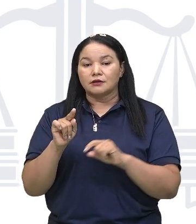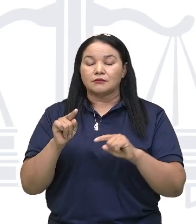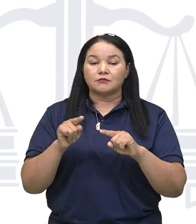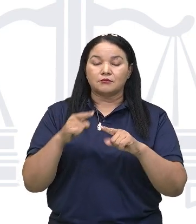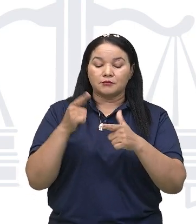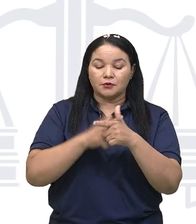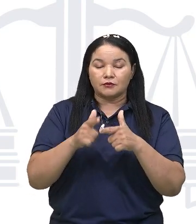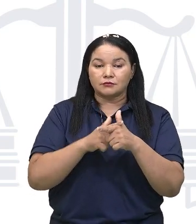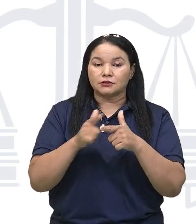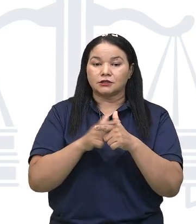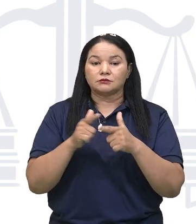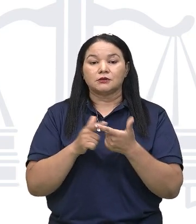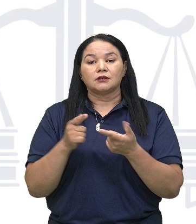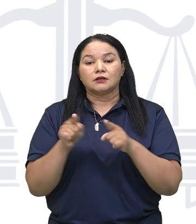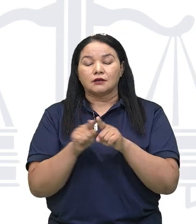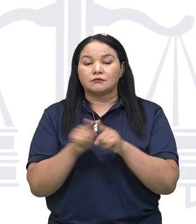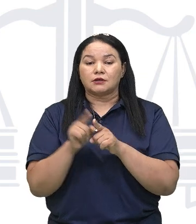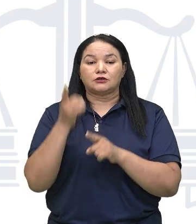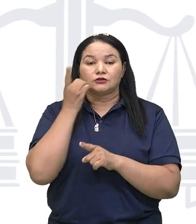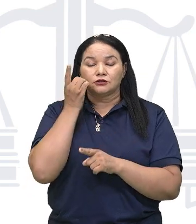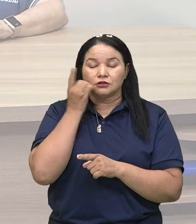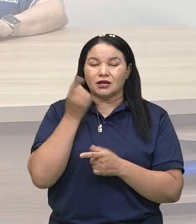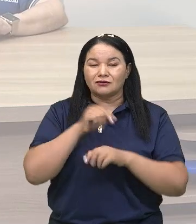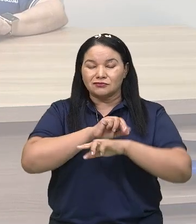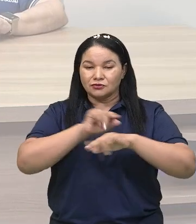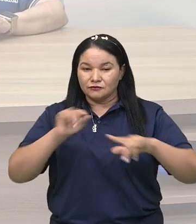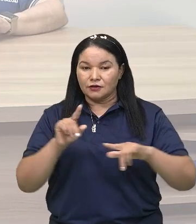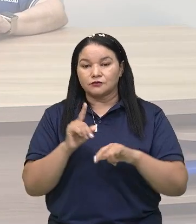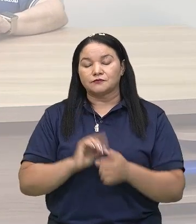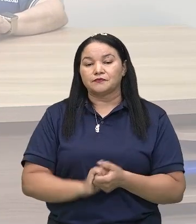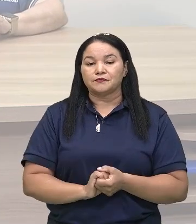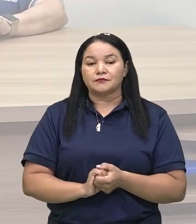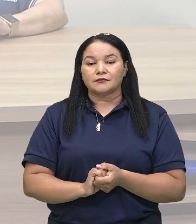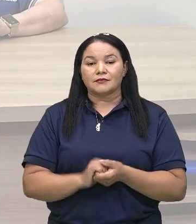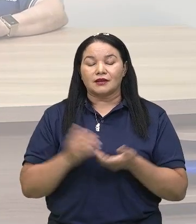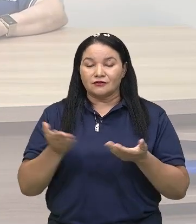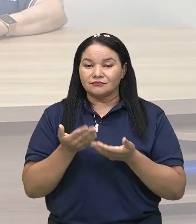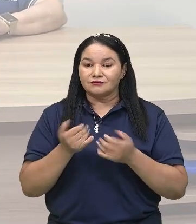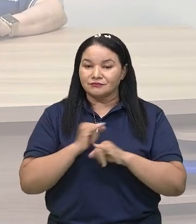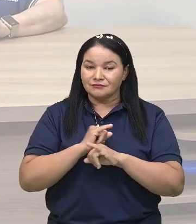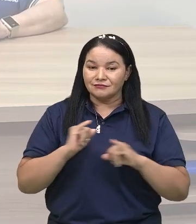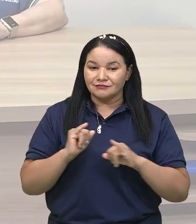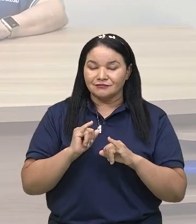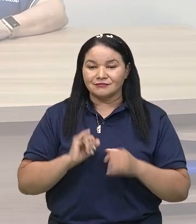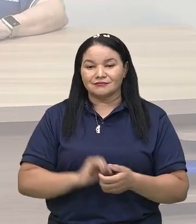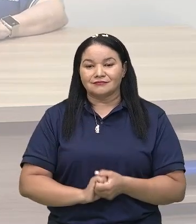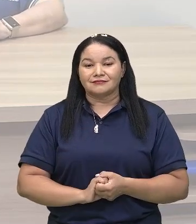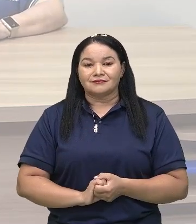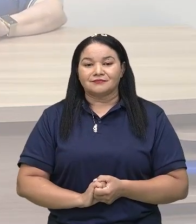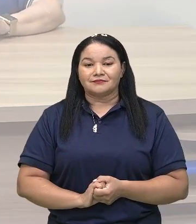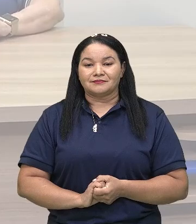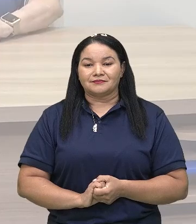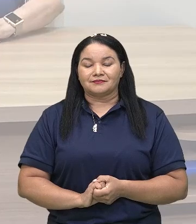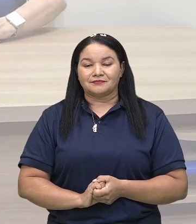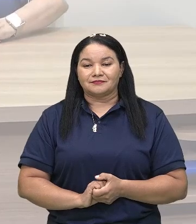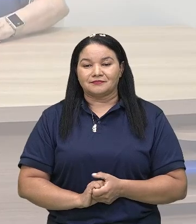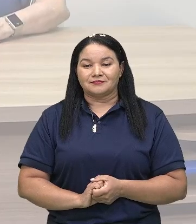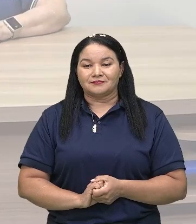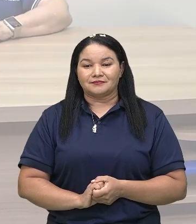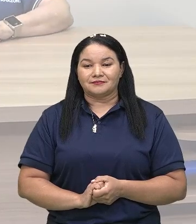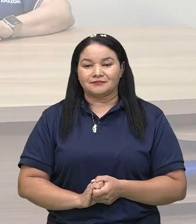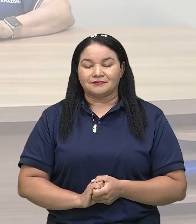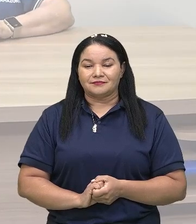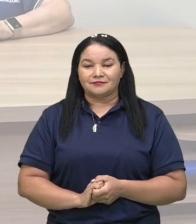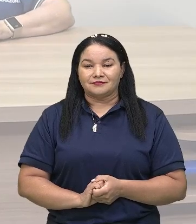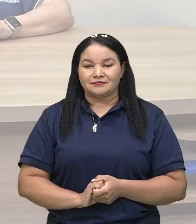acesso, diário digital também, equipamentos, dentre outros. E nós temos uma mensagem, né, professora Socorro? Sim, nós temos uma